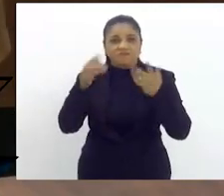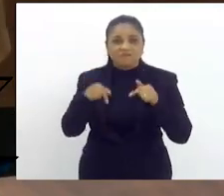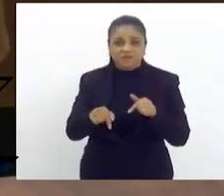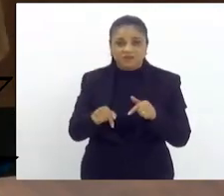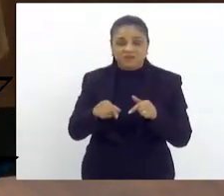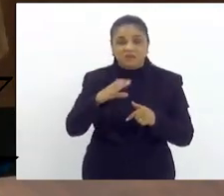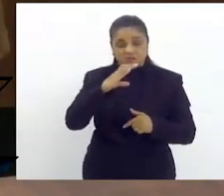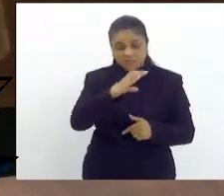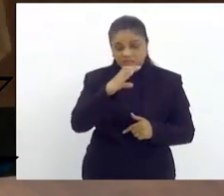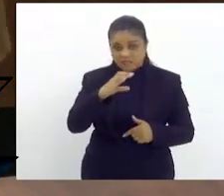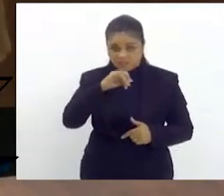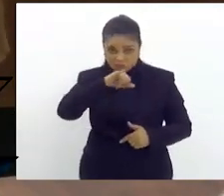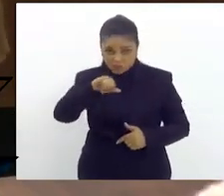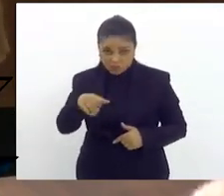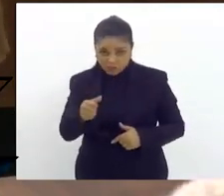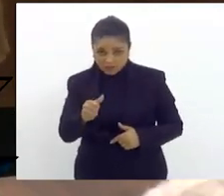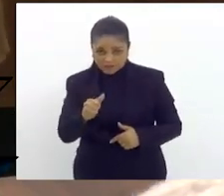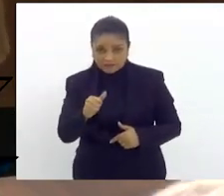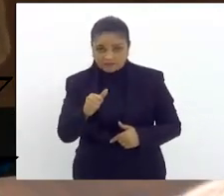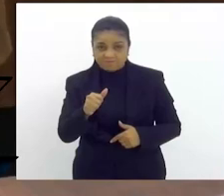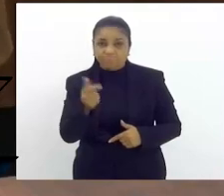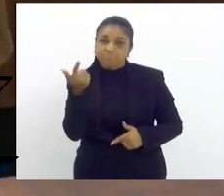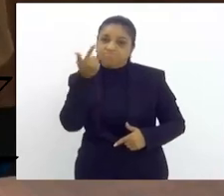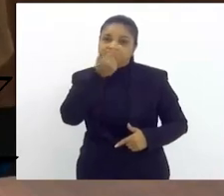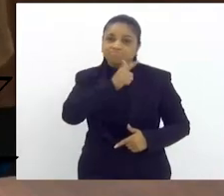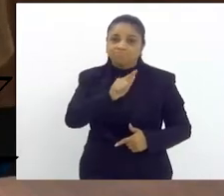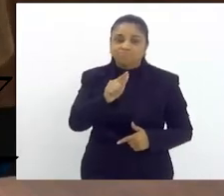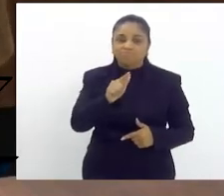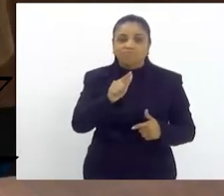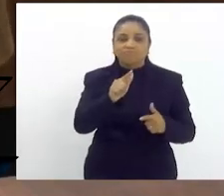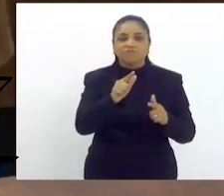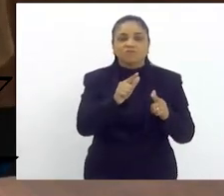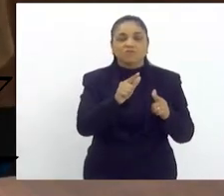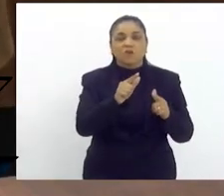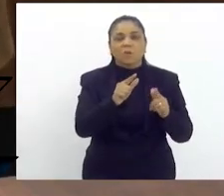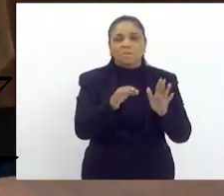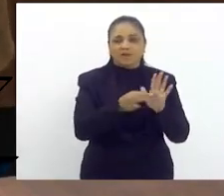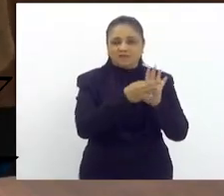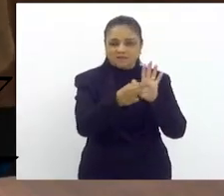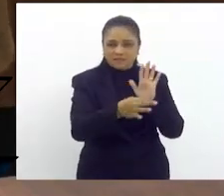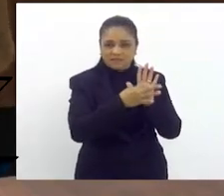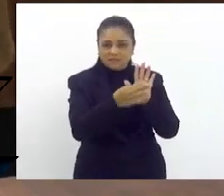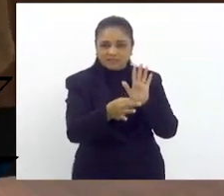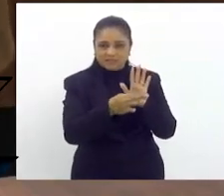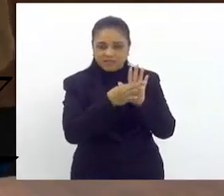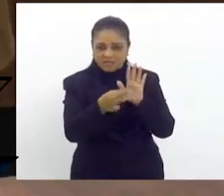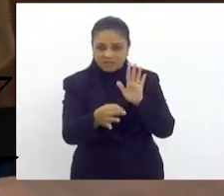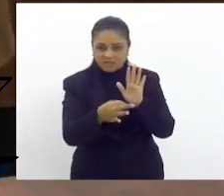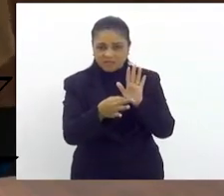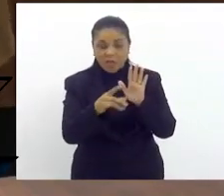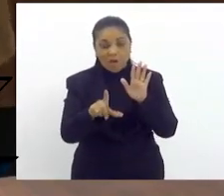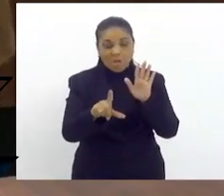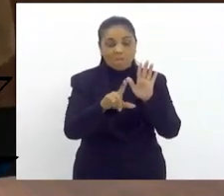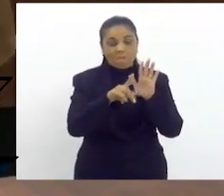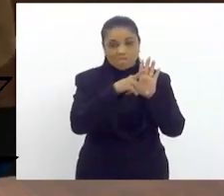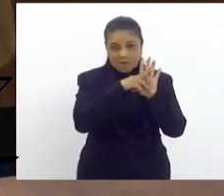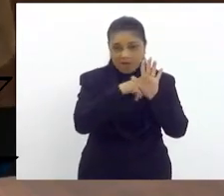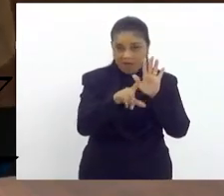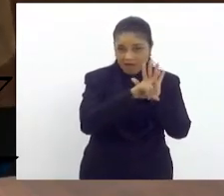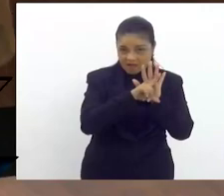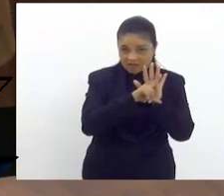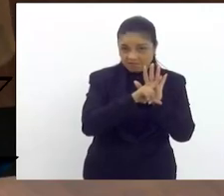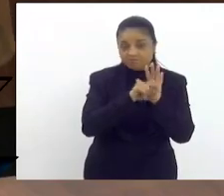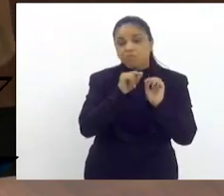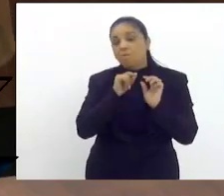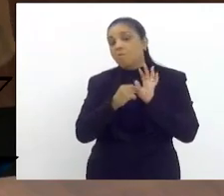da ccj nós ganhamos um parecer favorável ao nosso PL que